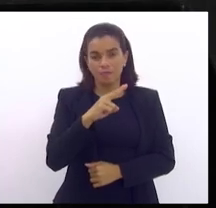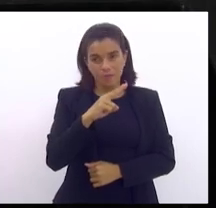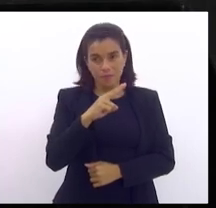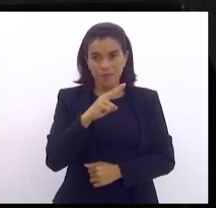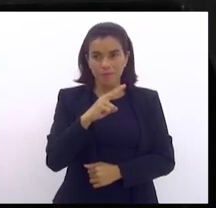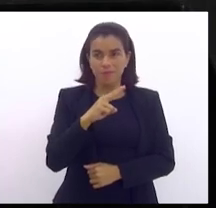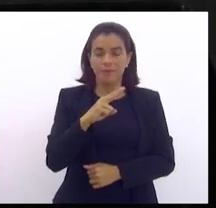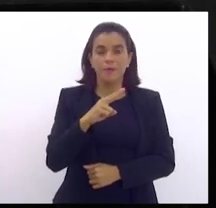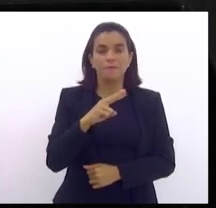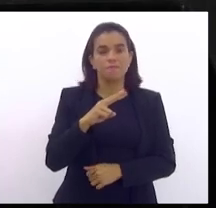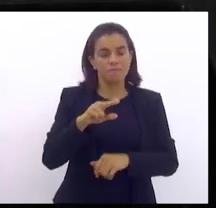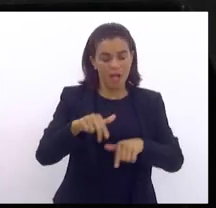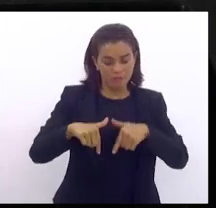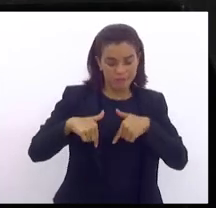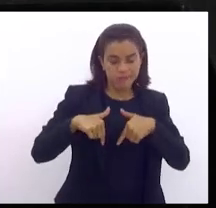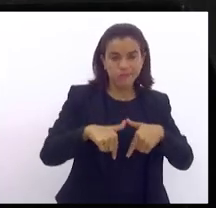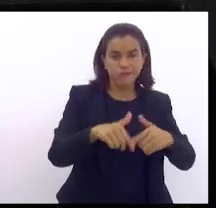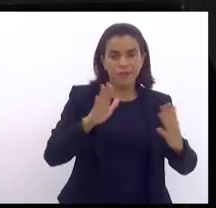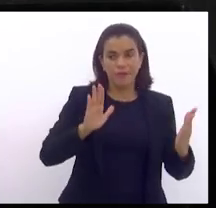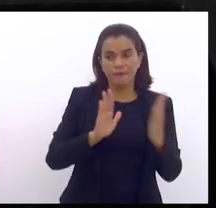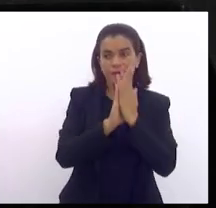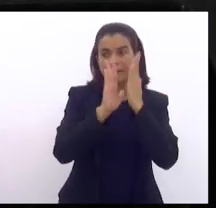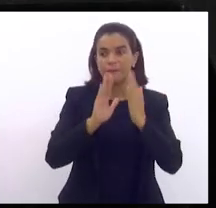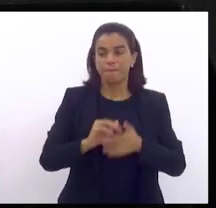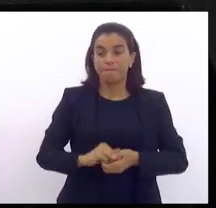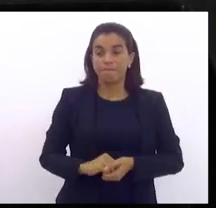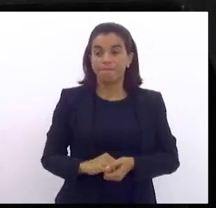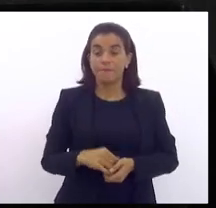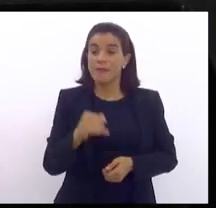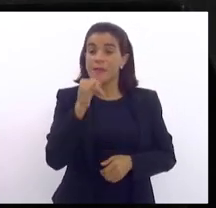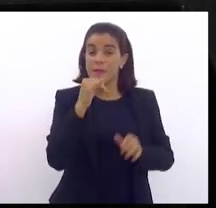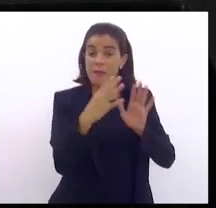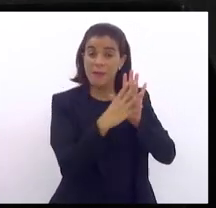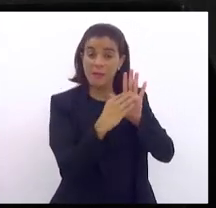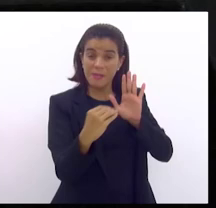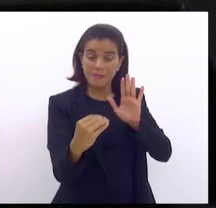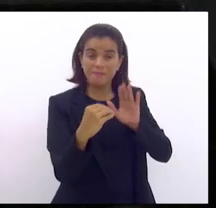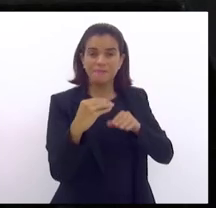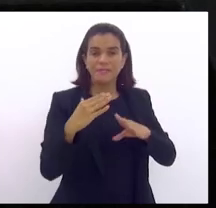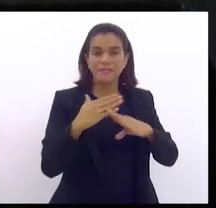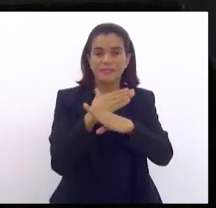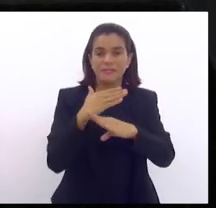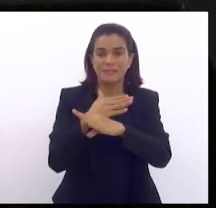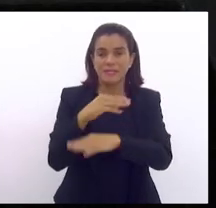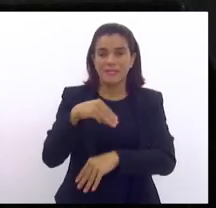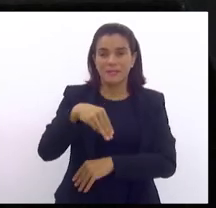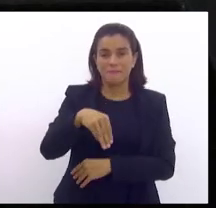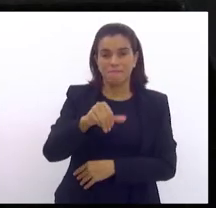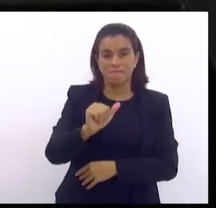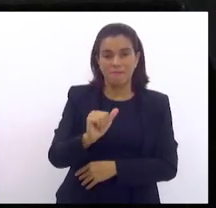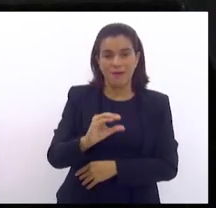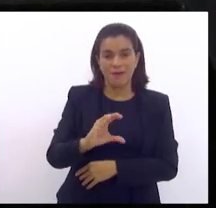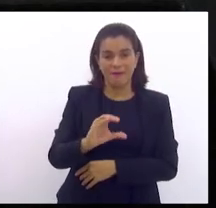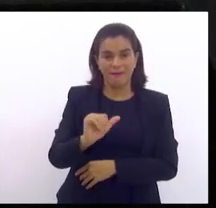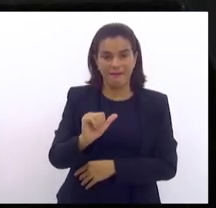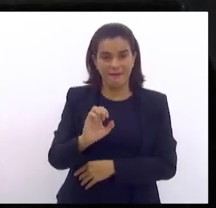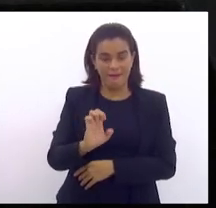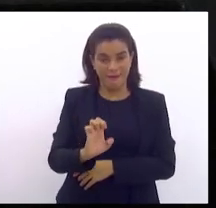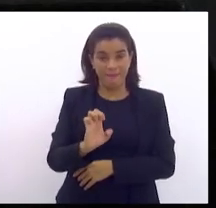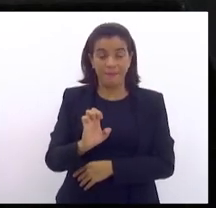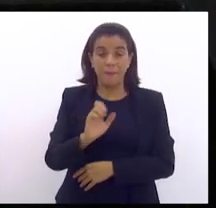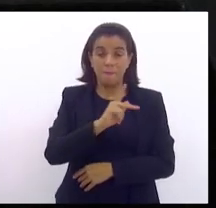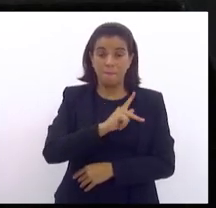tirada para enfrentarmos. Eu vou dar um exemplo da cidade de Macaé, onde tem o prefeito